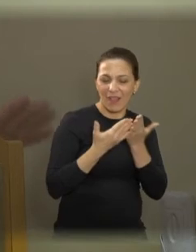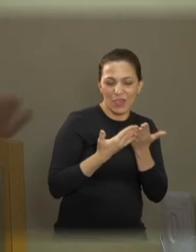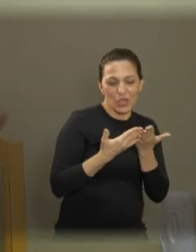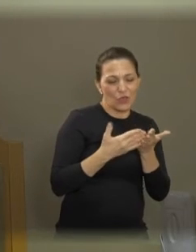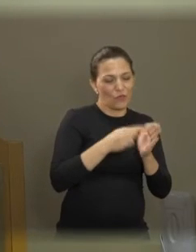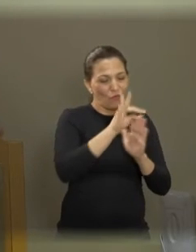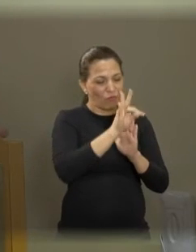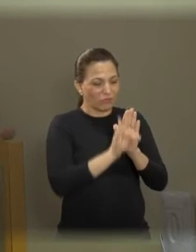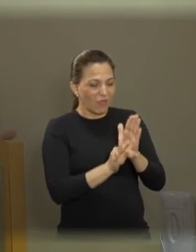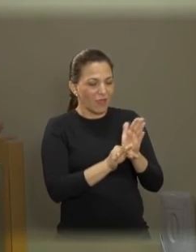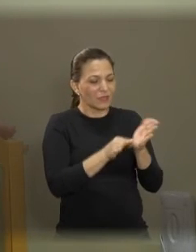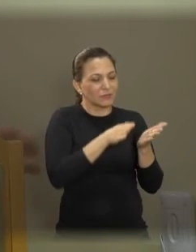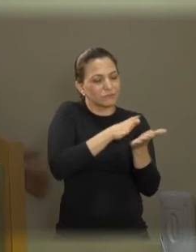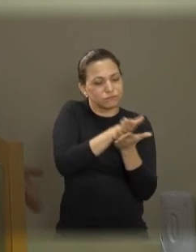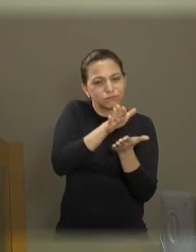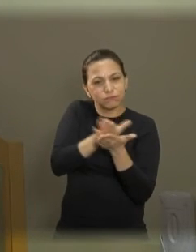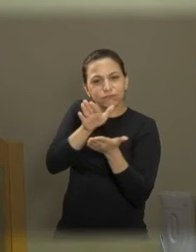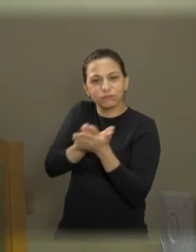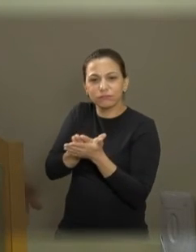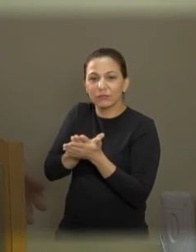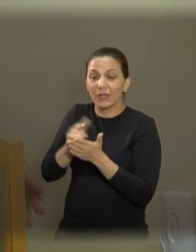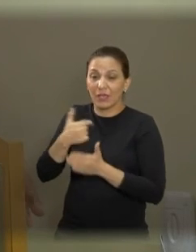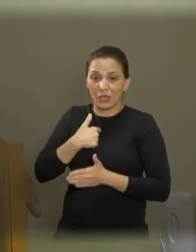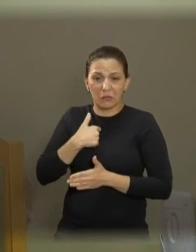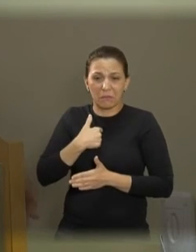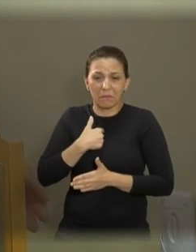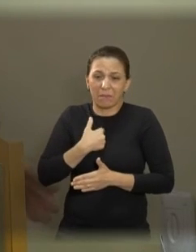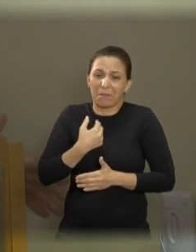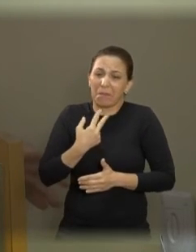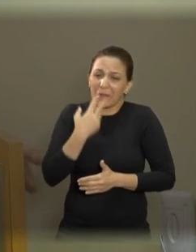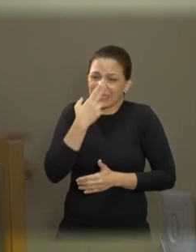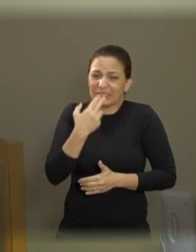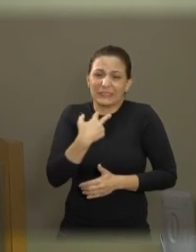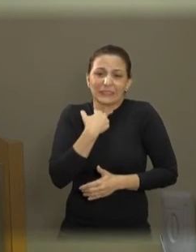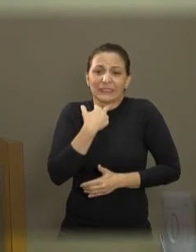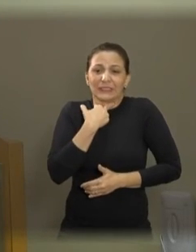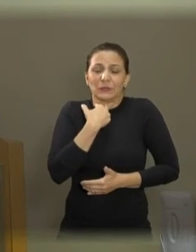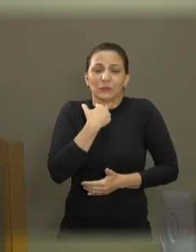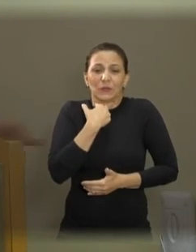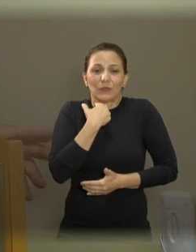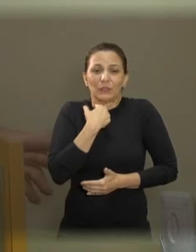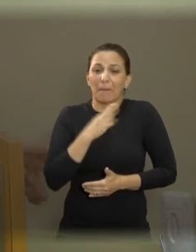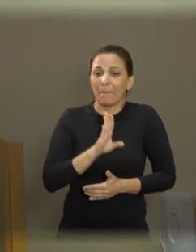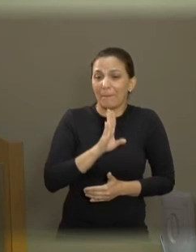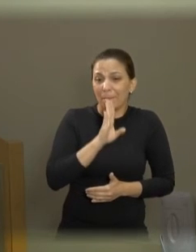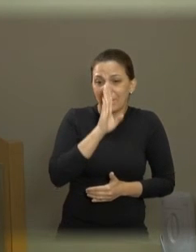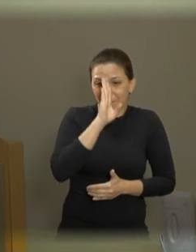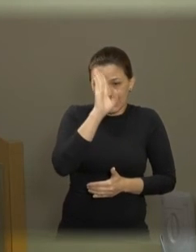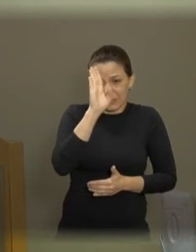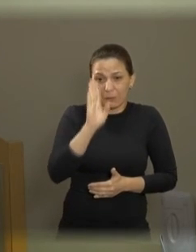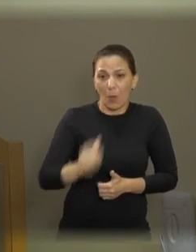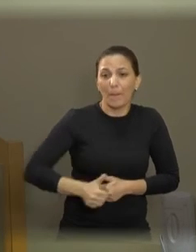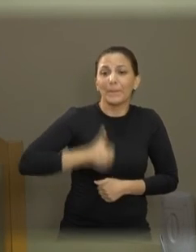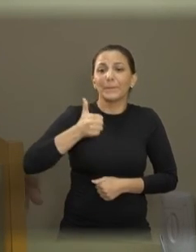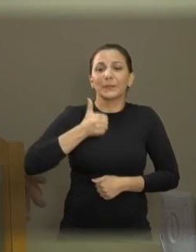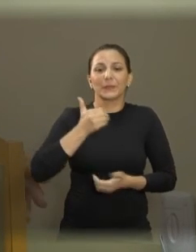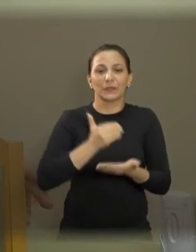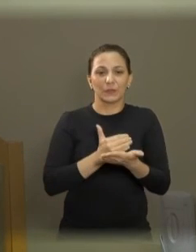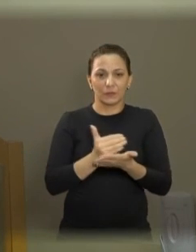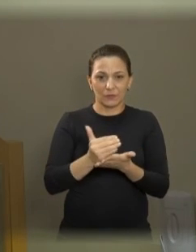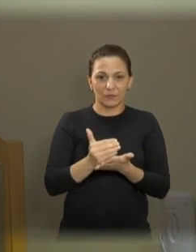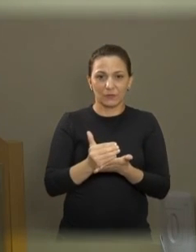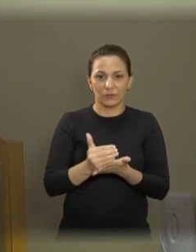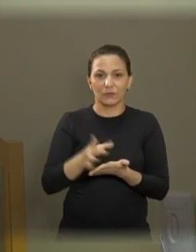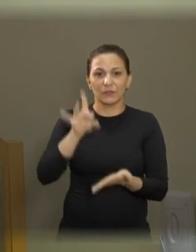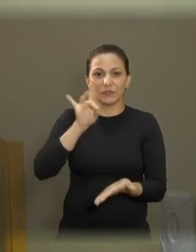posso ser pioneiro em absolutamente nada. Isso é um cancro. E nós vivemos isso. Né? Essa